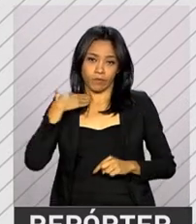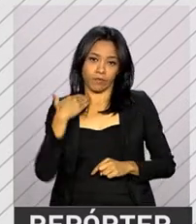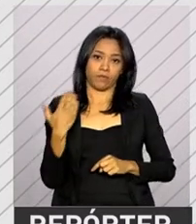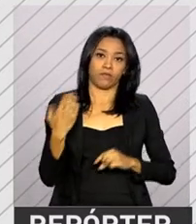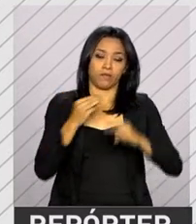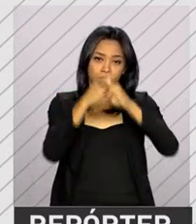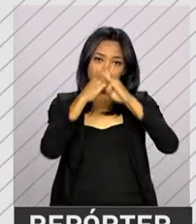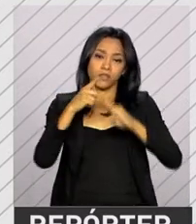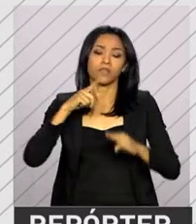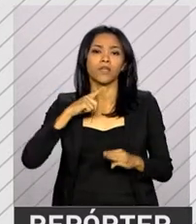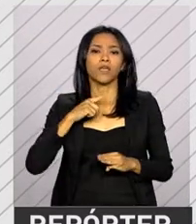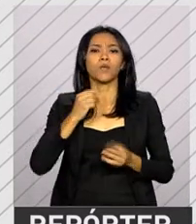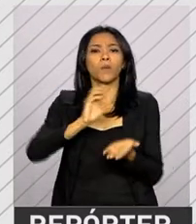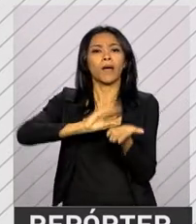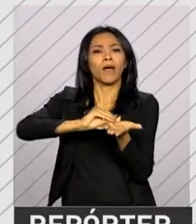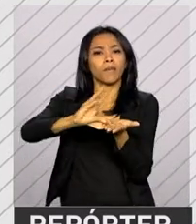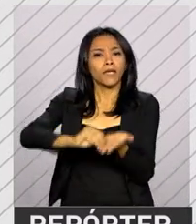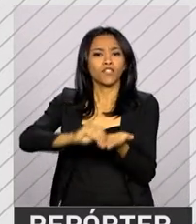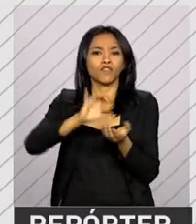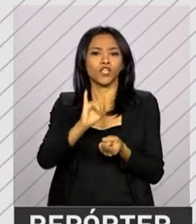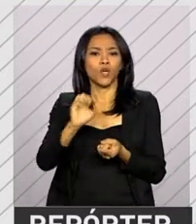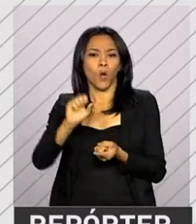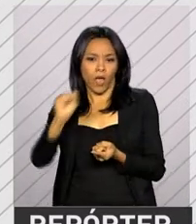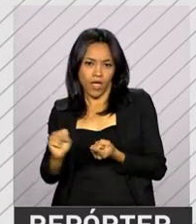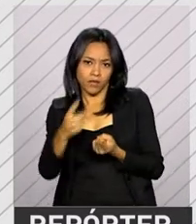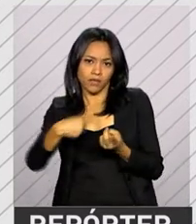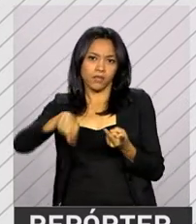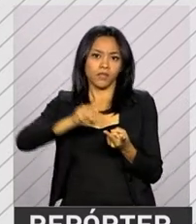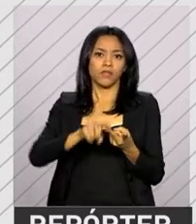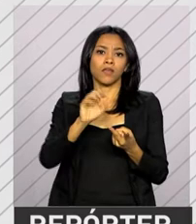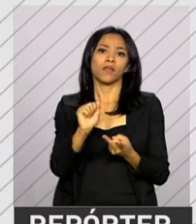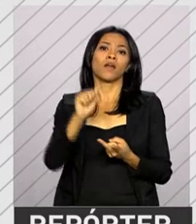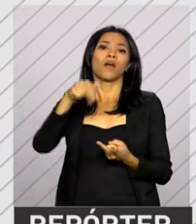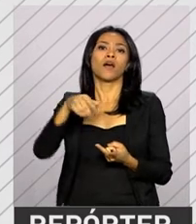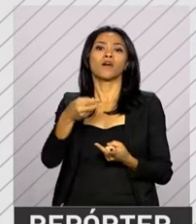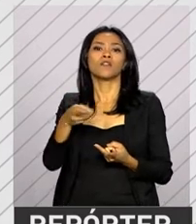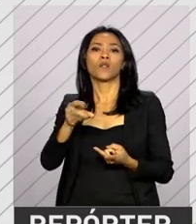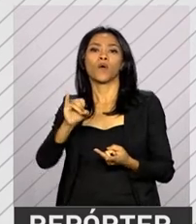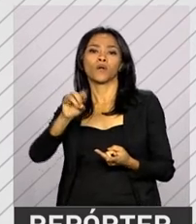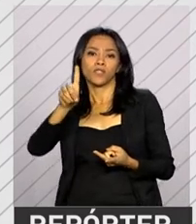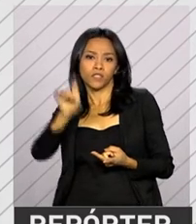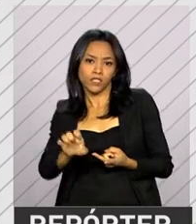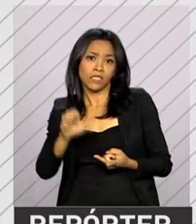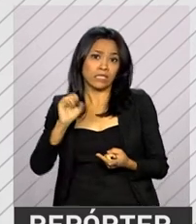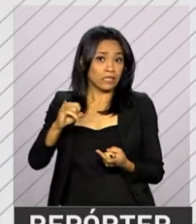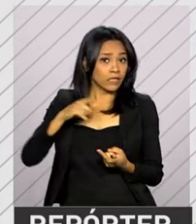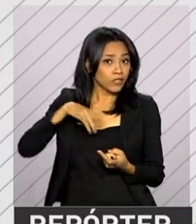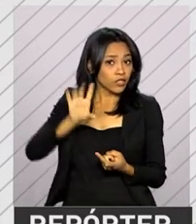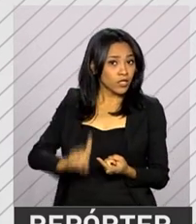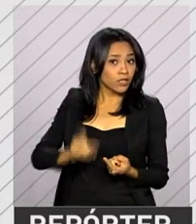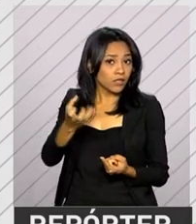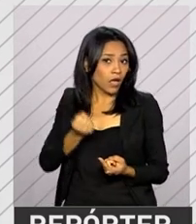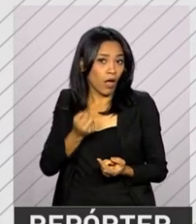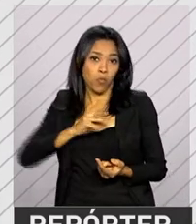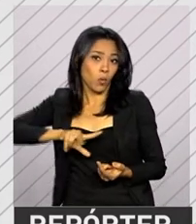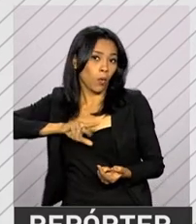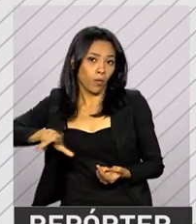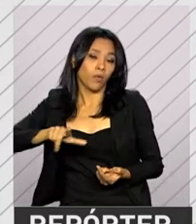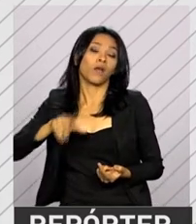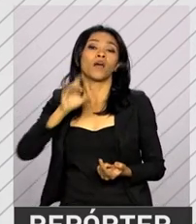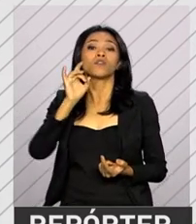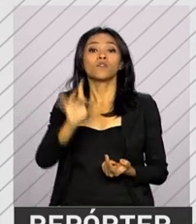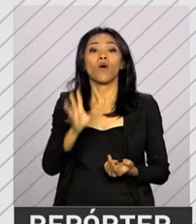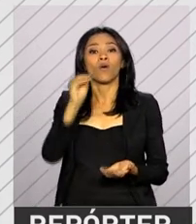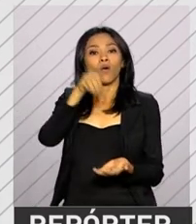disponibiliza um aplicativo para ios e s em android para quem quiser saber se tem direito ao saque basta informar